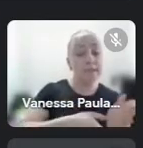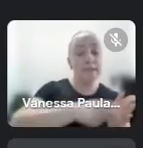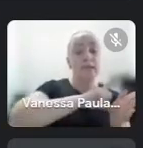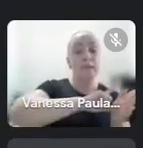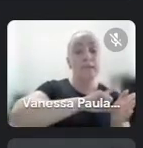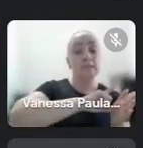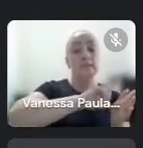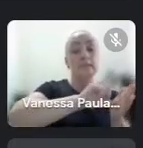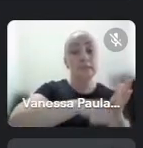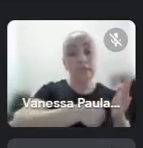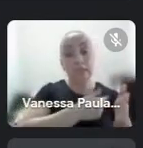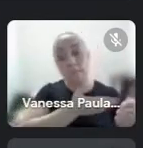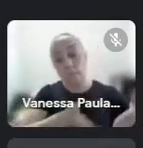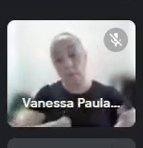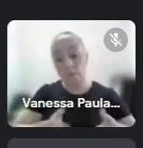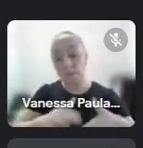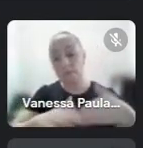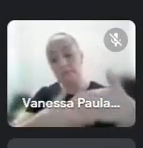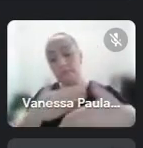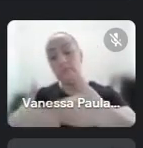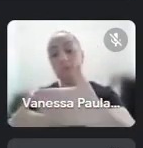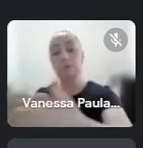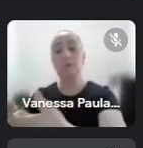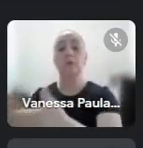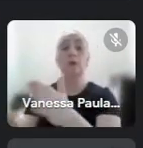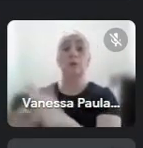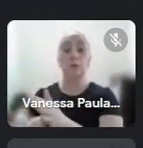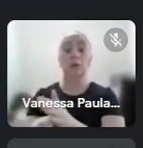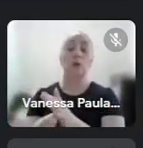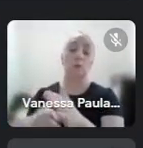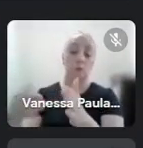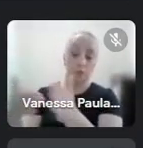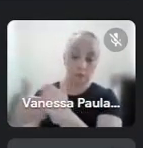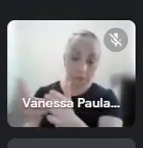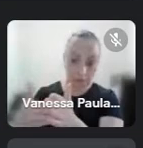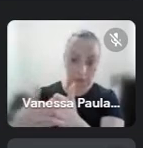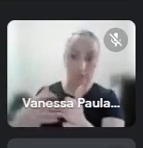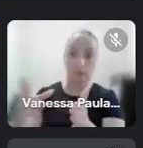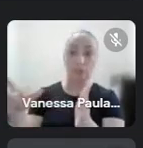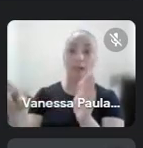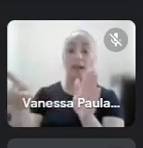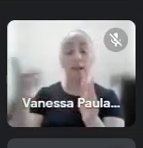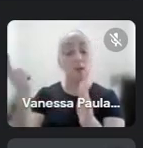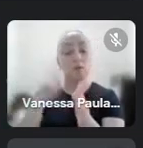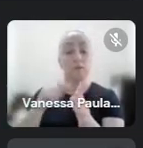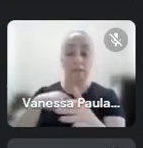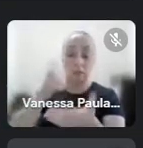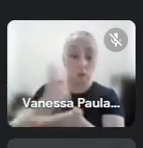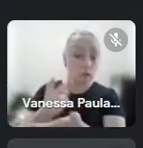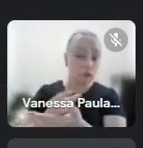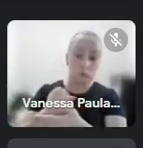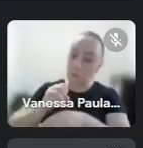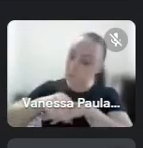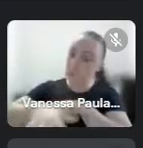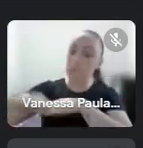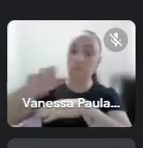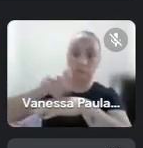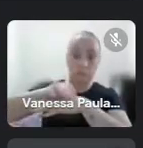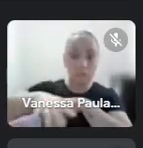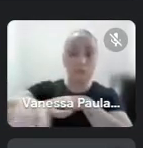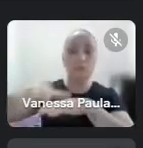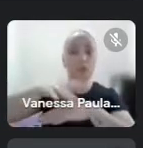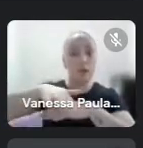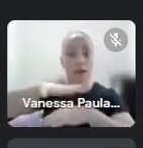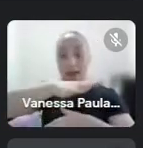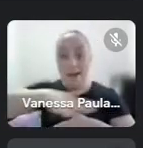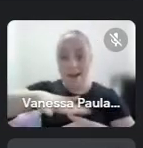segue por toda a barragem, né? O vertedouro continua jogando água aqui, nessa área do